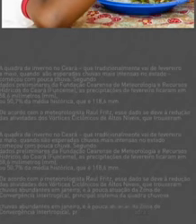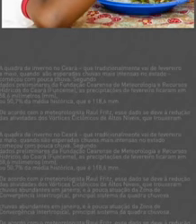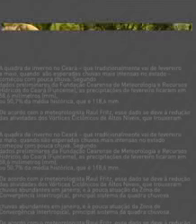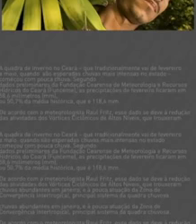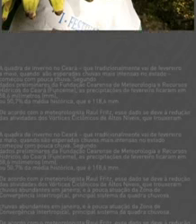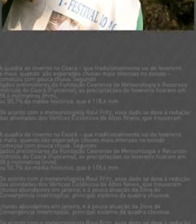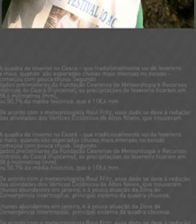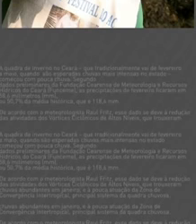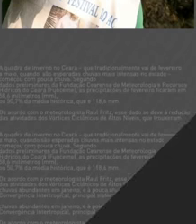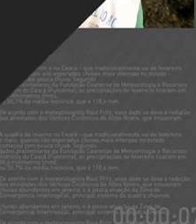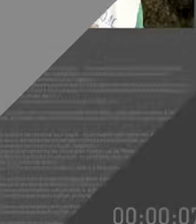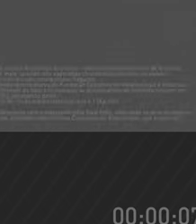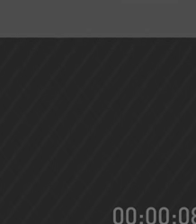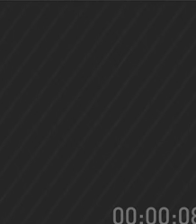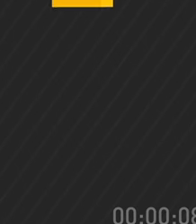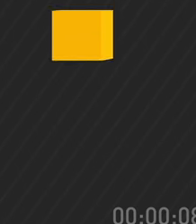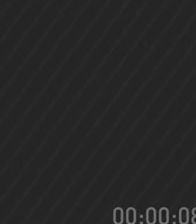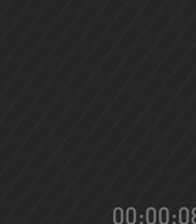gente por conta